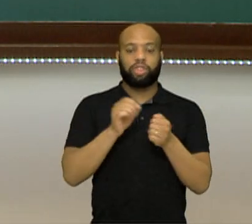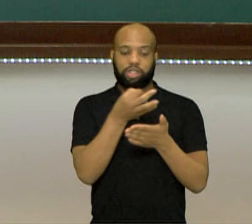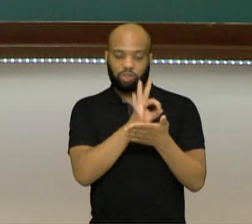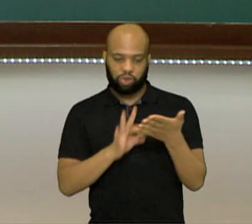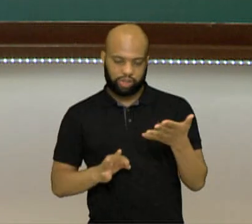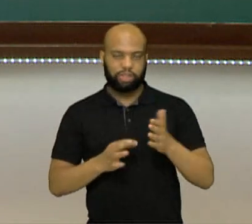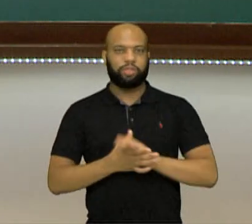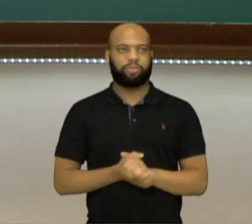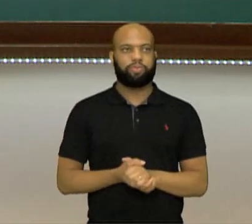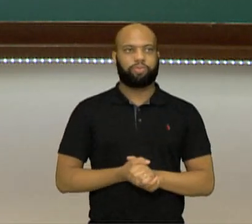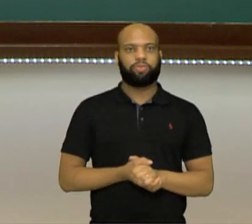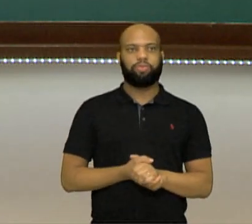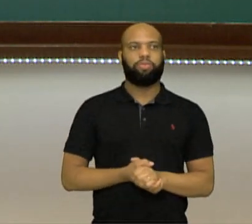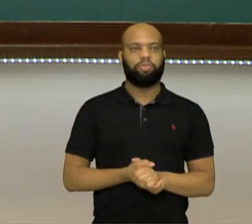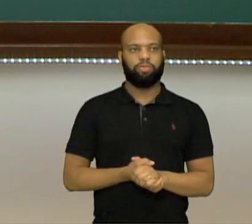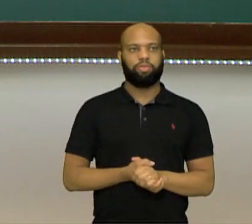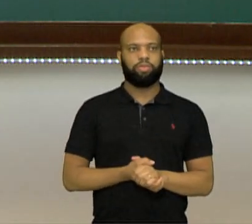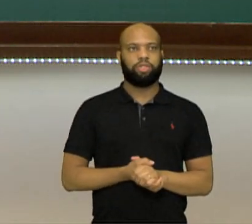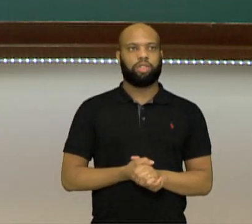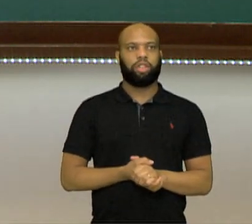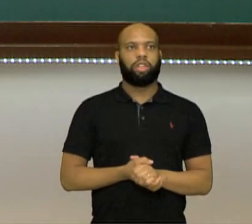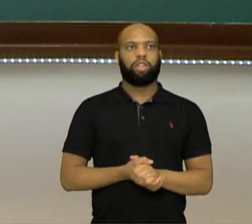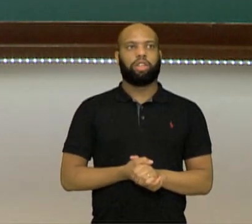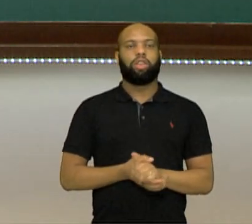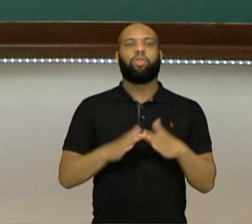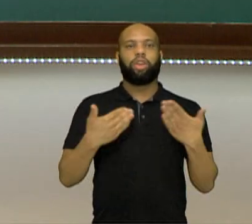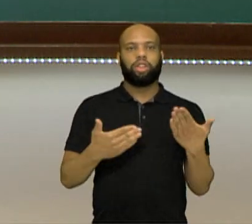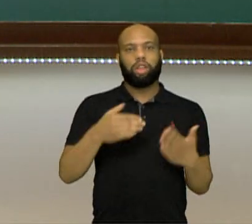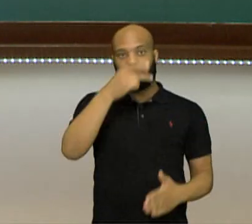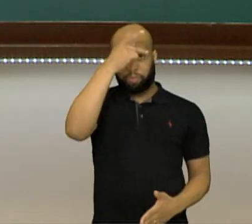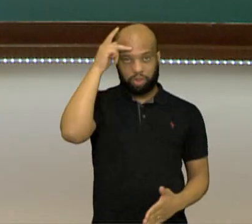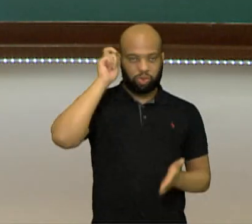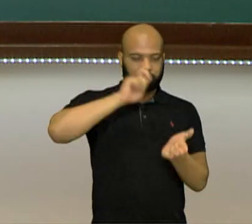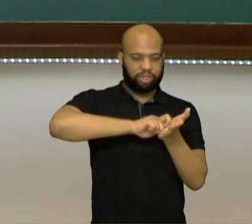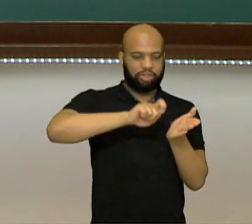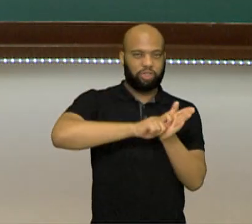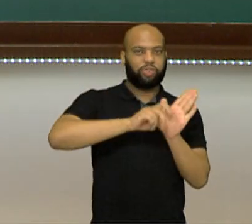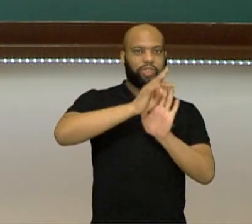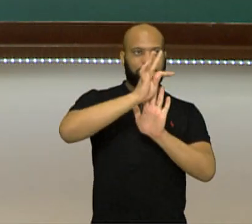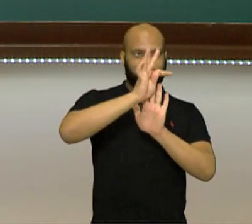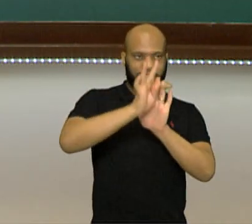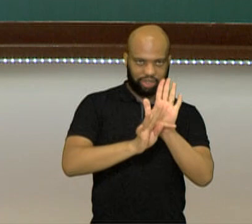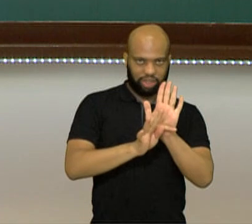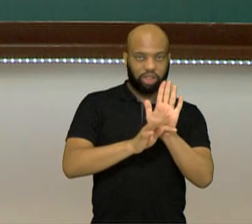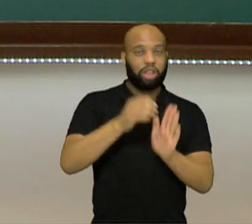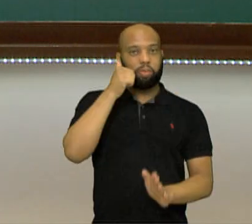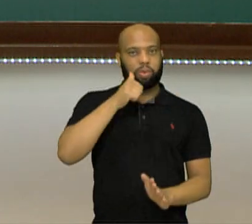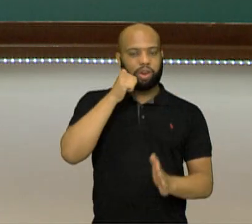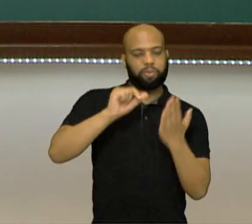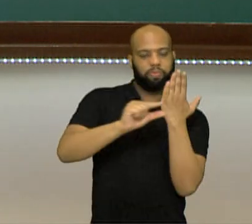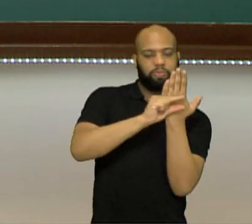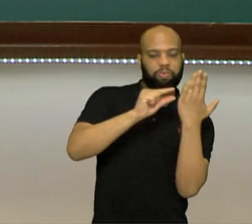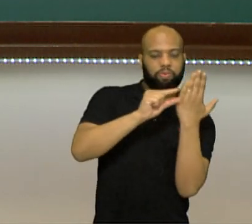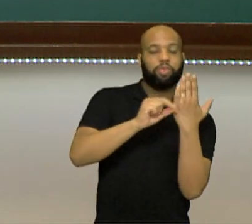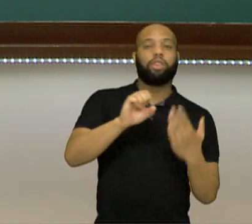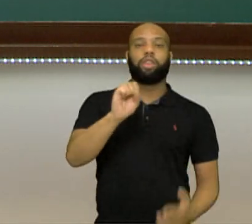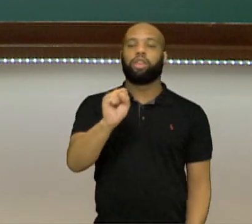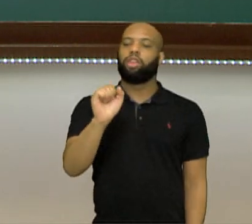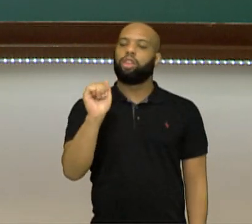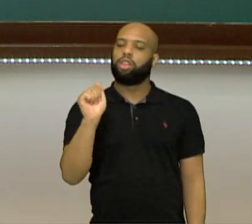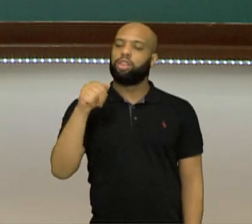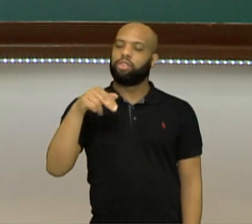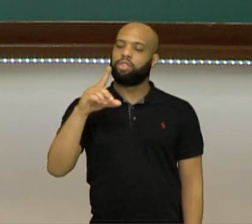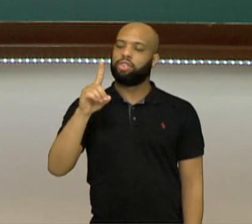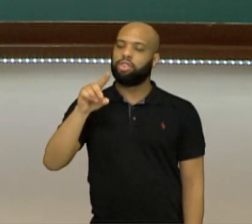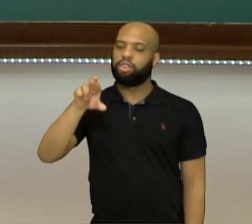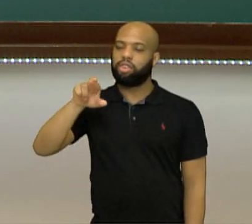então, agora? A articulista, lembra lá que nós lemos o texto agora? Da Sandra? Então, a Sandra Duarte, ela